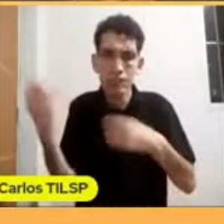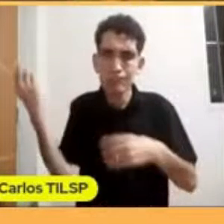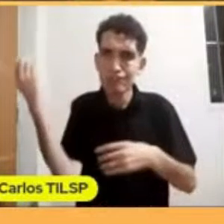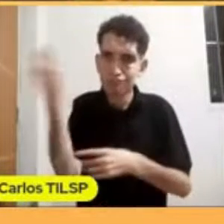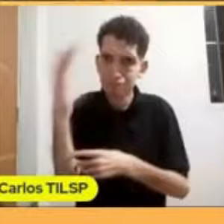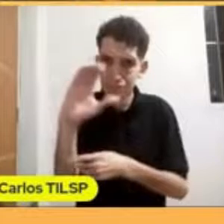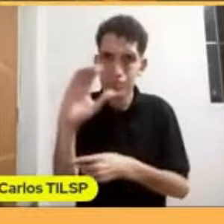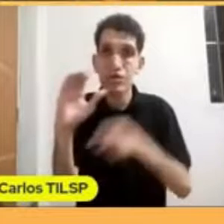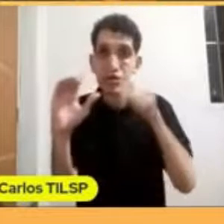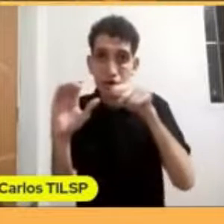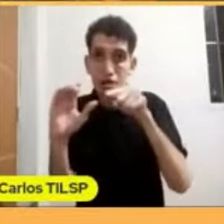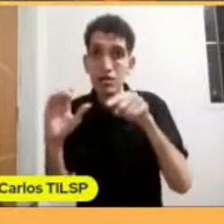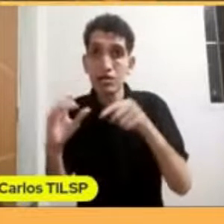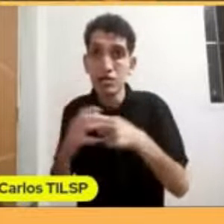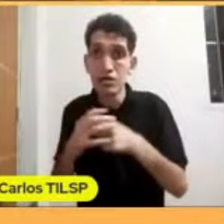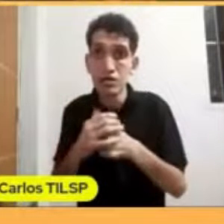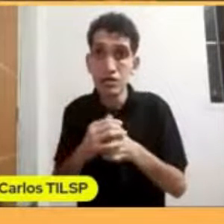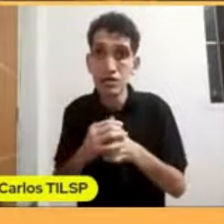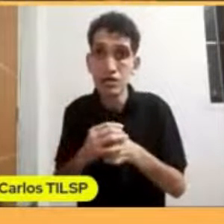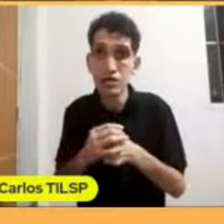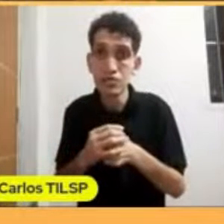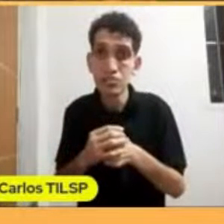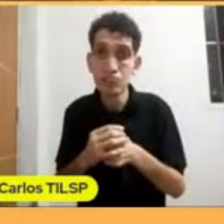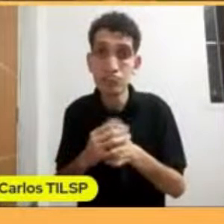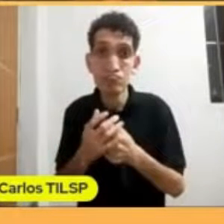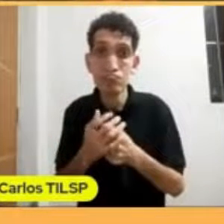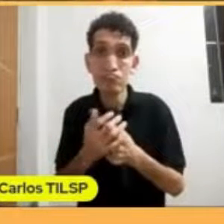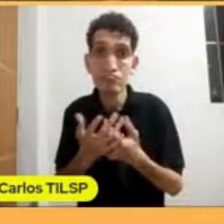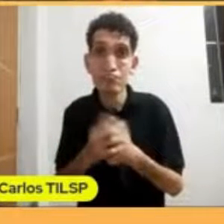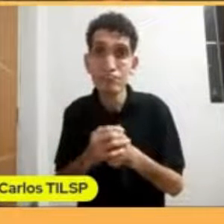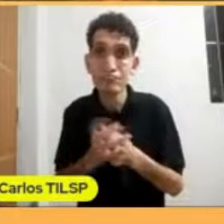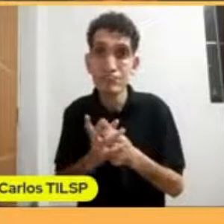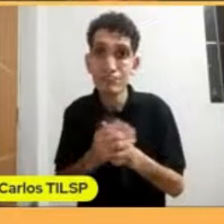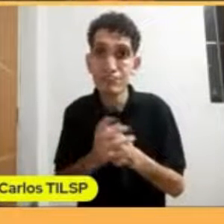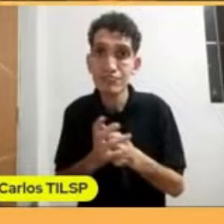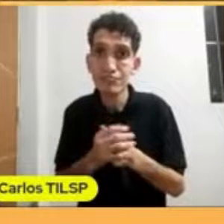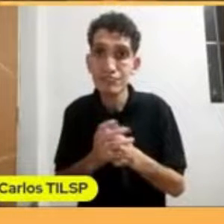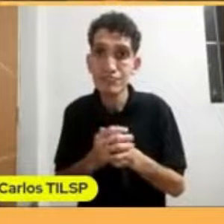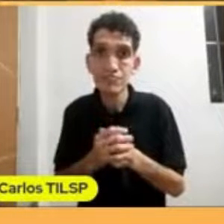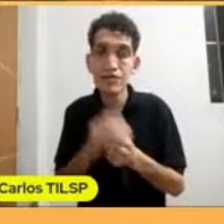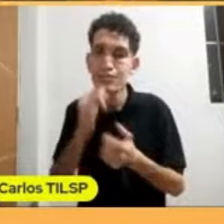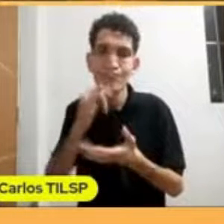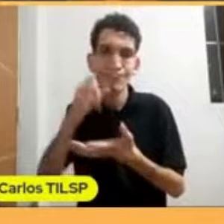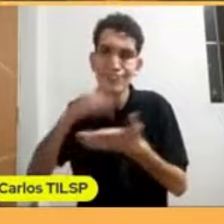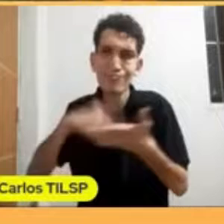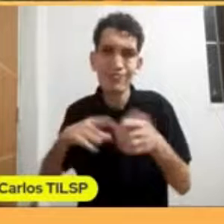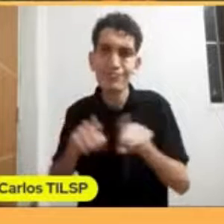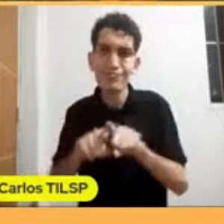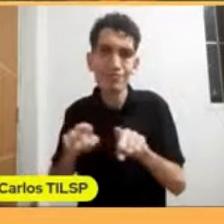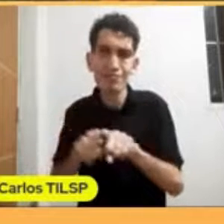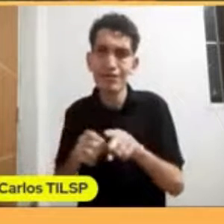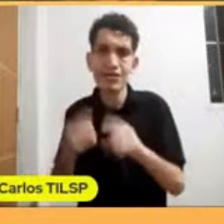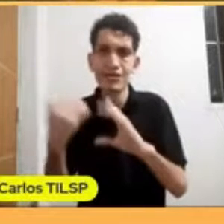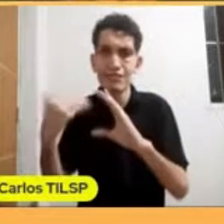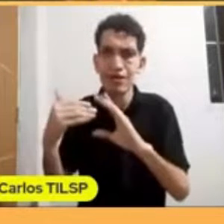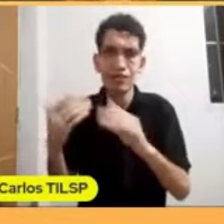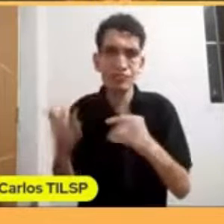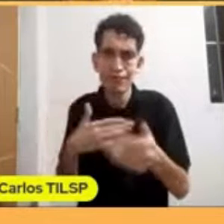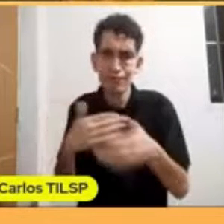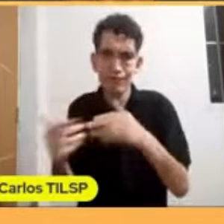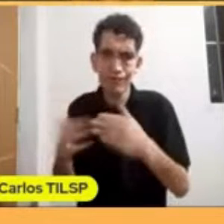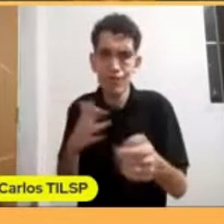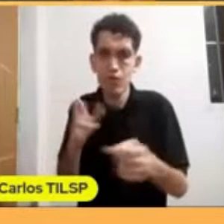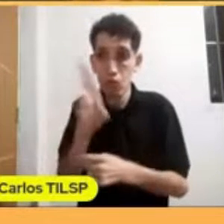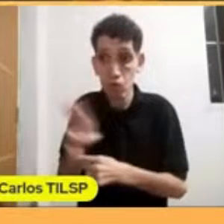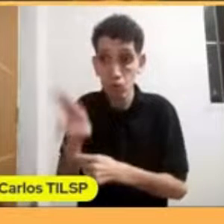celular, eu faço, por exemplo, um documento, eu passo um e-mail,